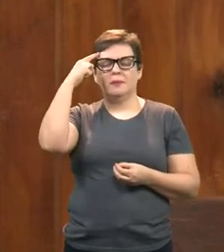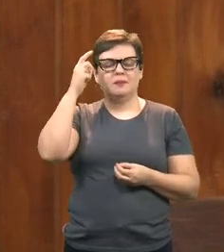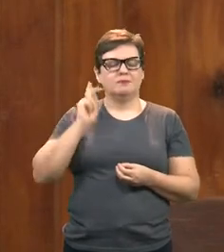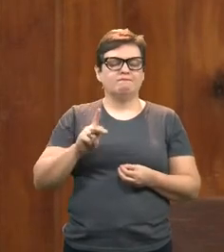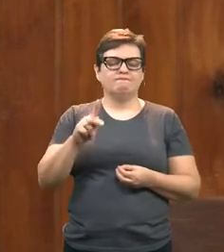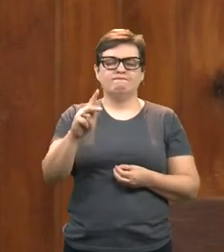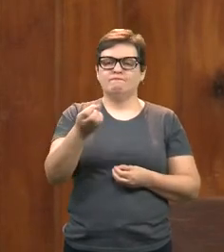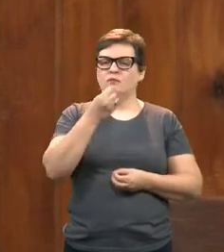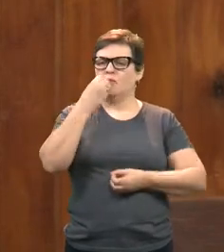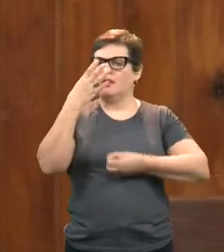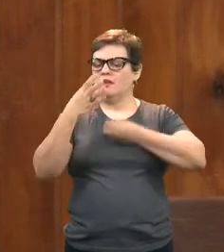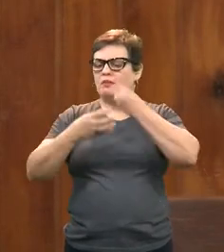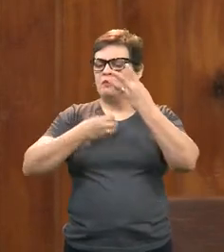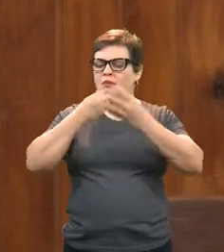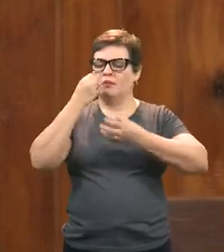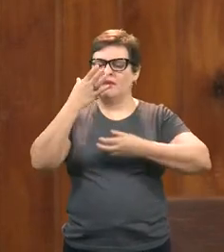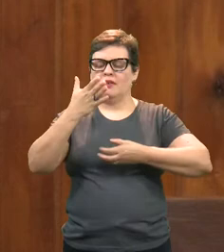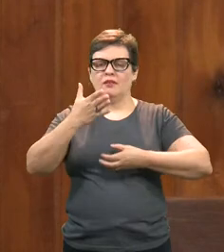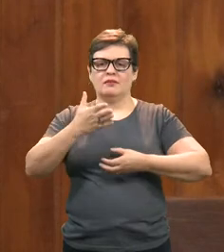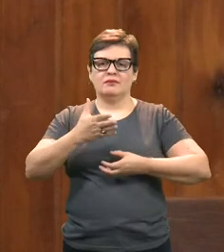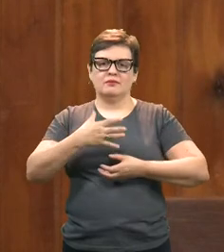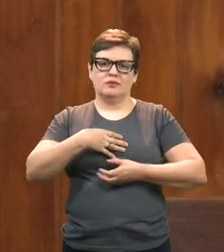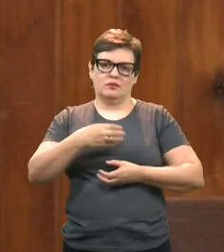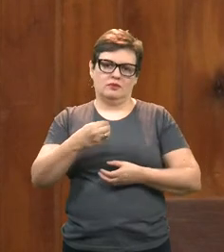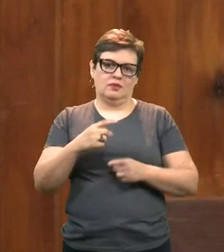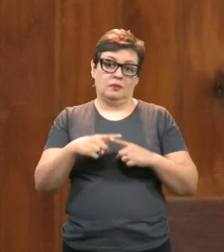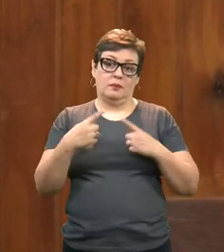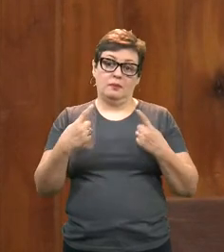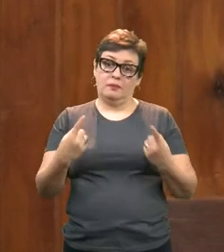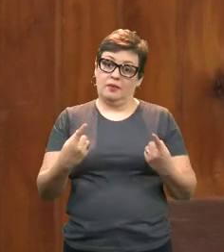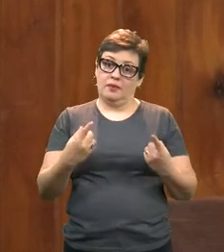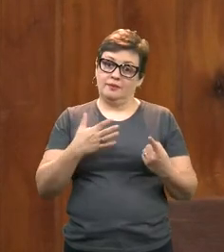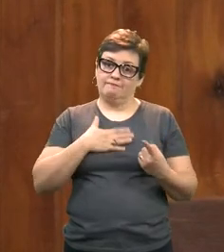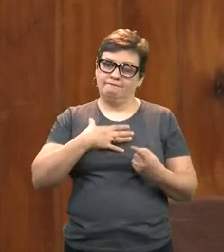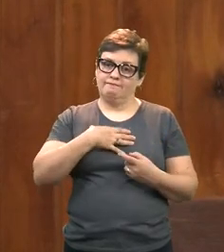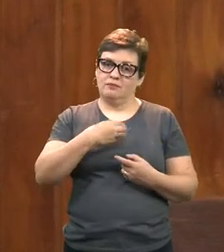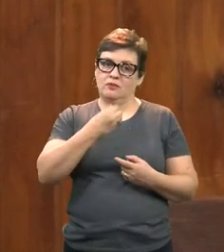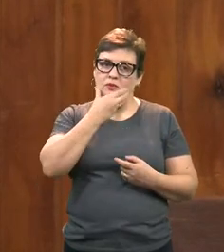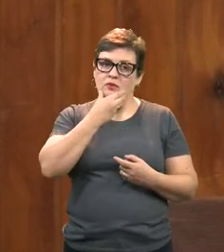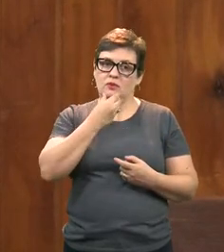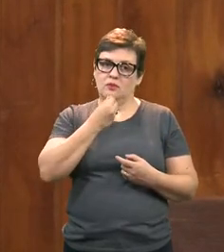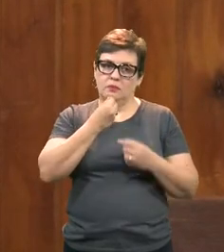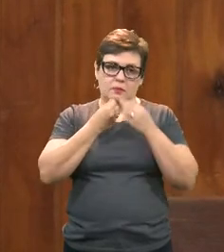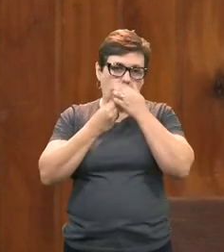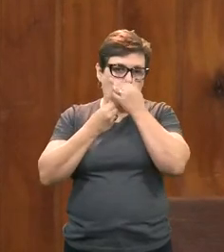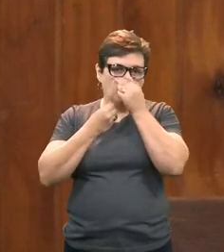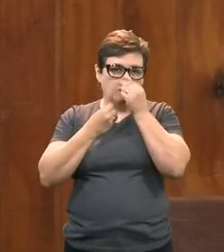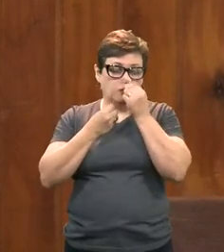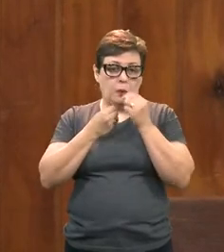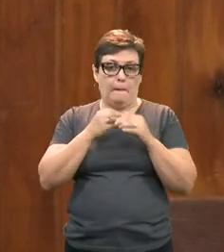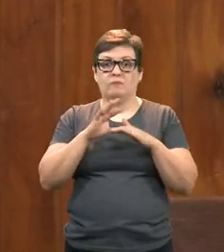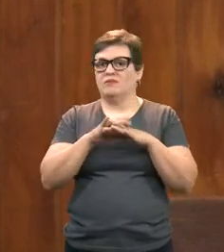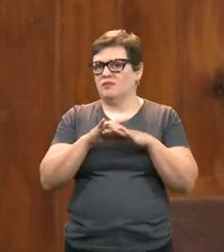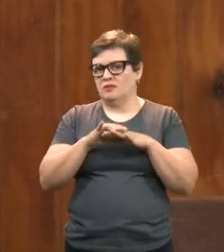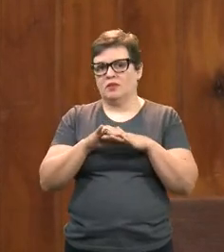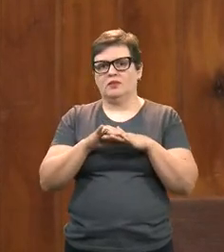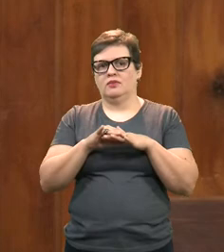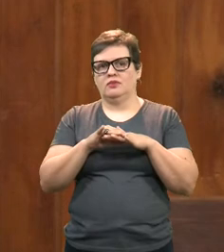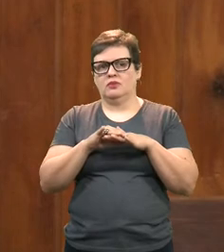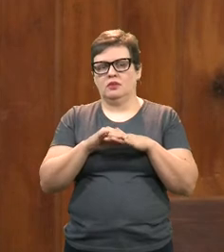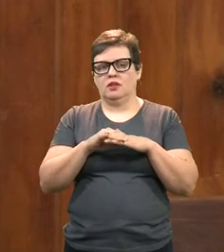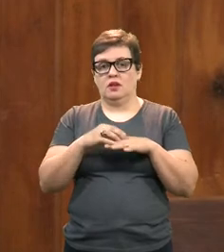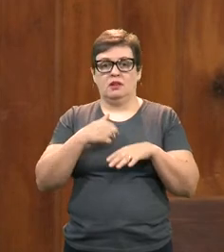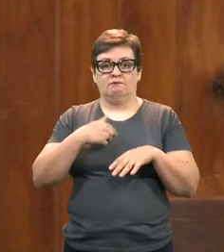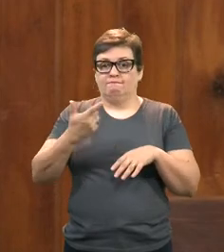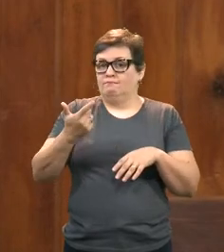por uma sociedade ou por quem quer que seja. E eu vivi o luto, sim. Mas eu não tive muito tempo para isso. Eu tinha